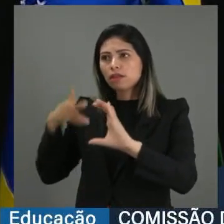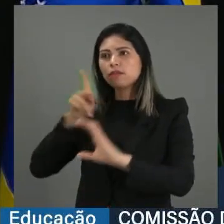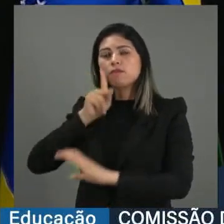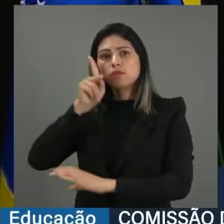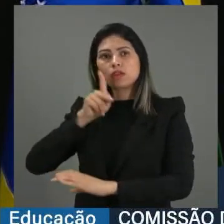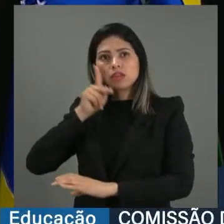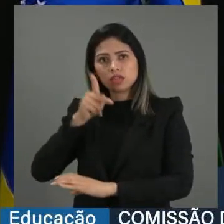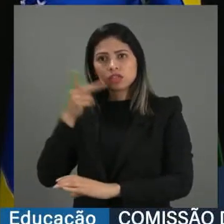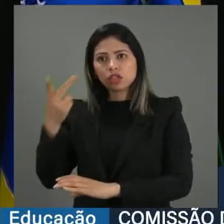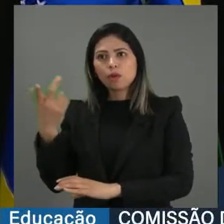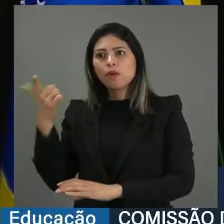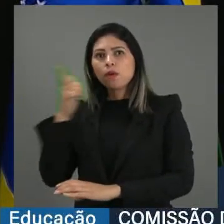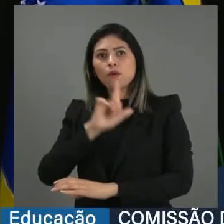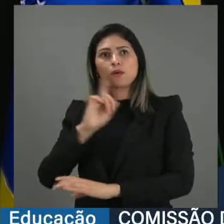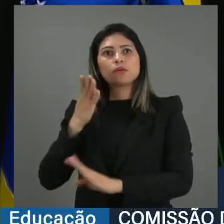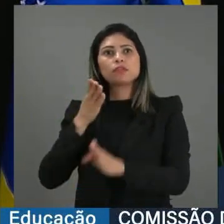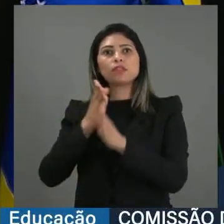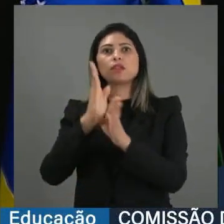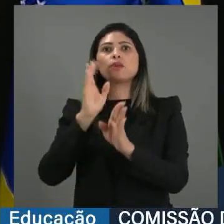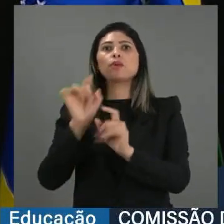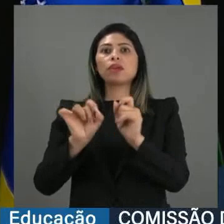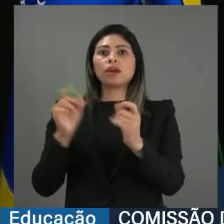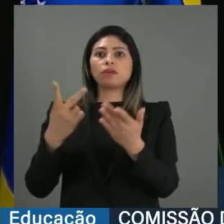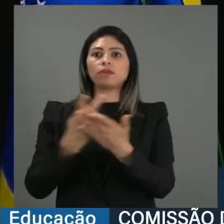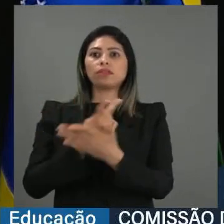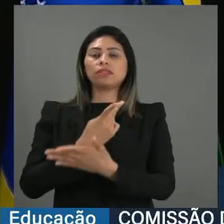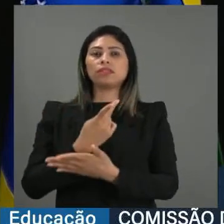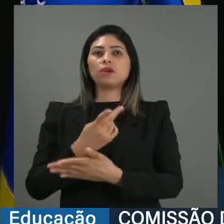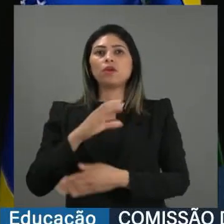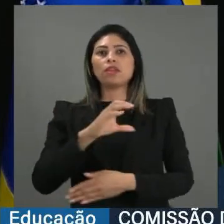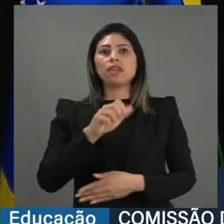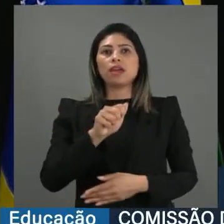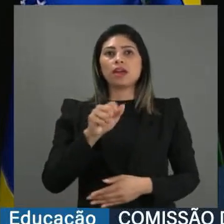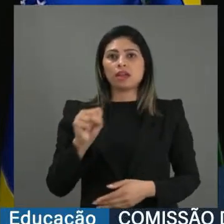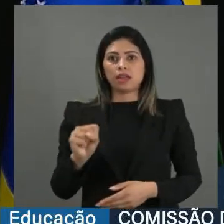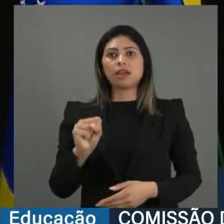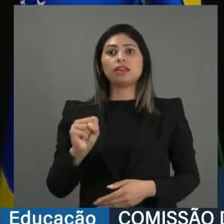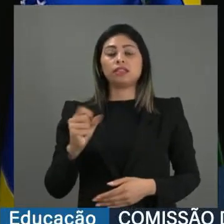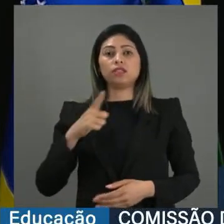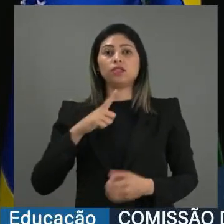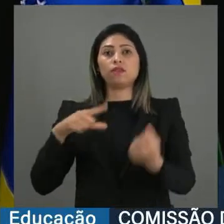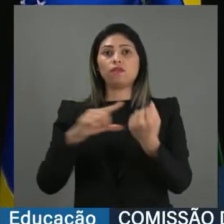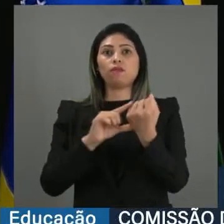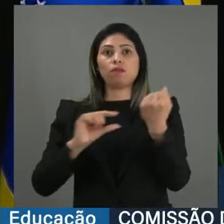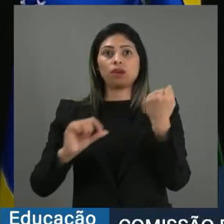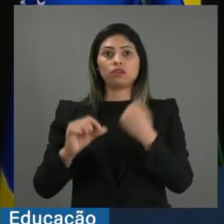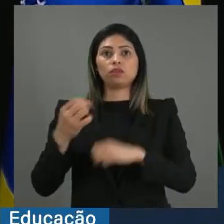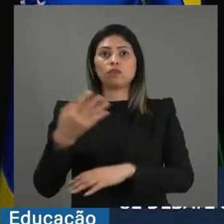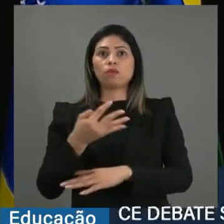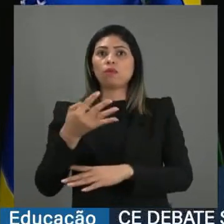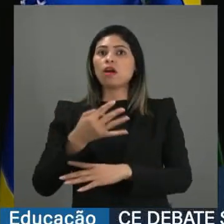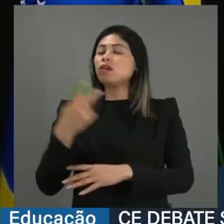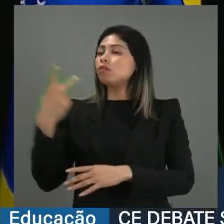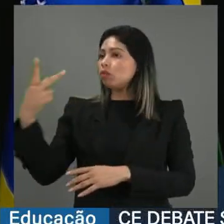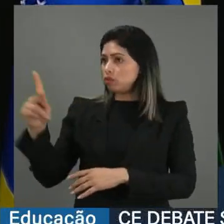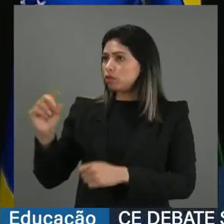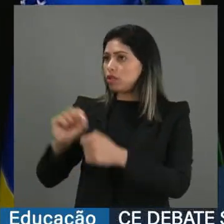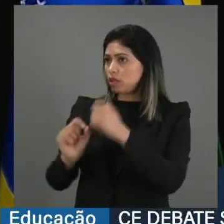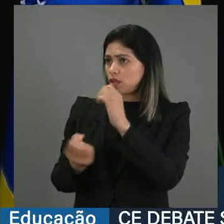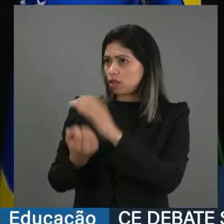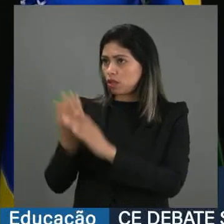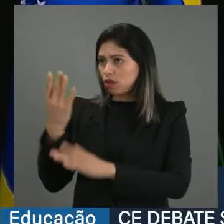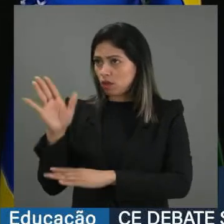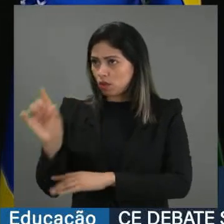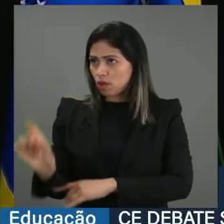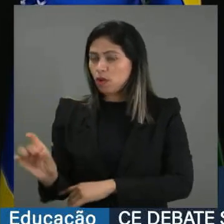encontrar essa solução na Comissão de Assuntos Sociais, e foi o artigo 4º, que a emenda foi do senhor e